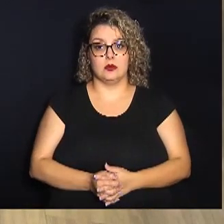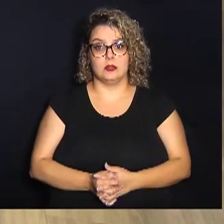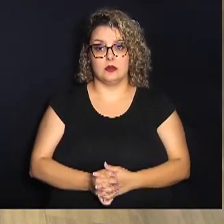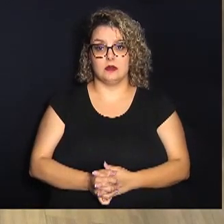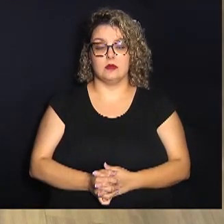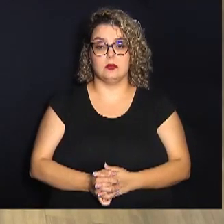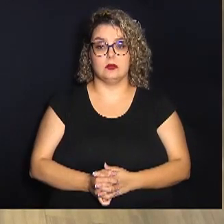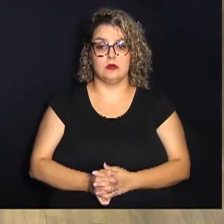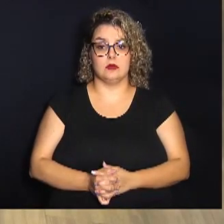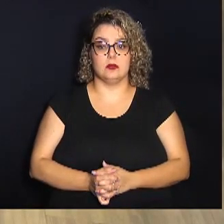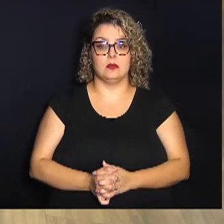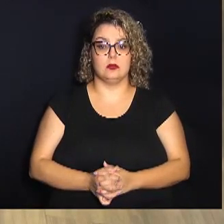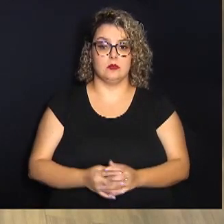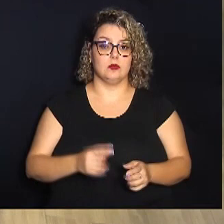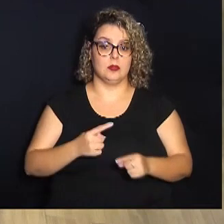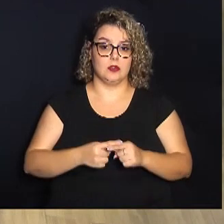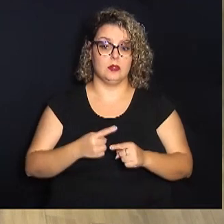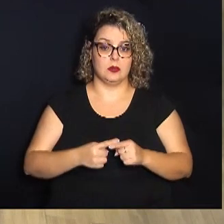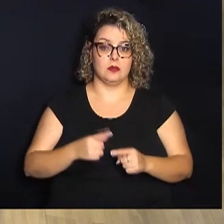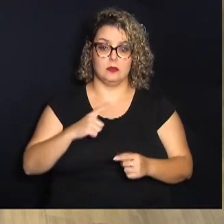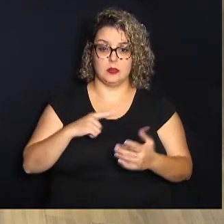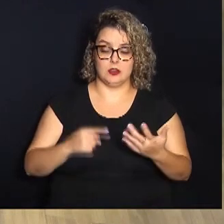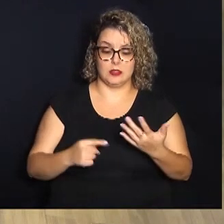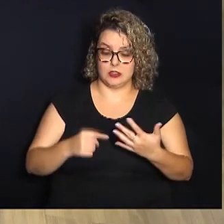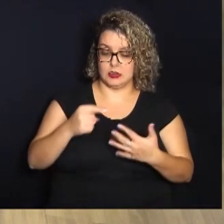porque está se apontando aí